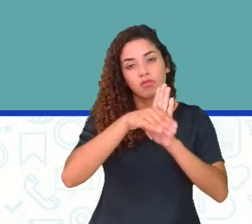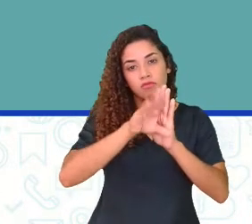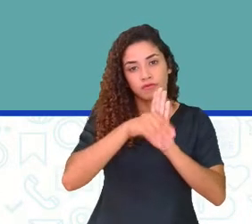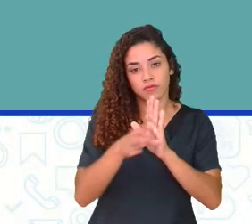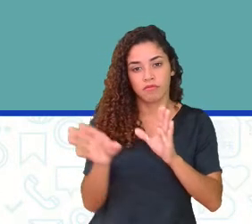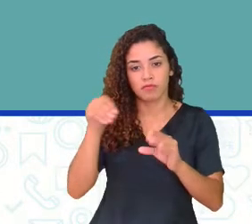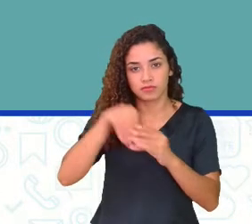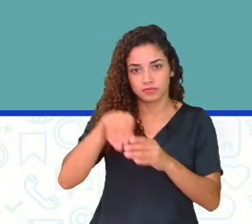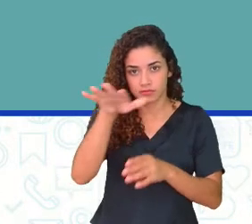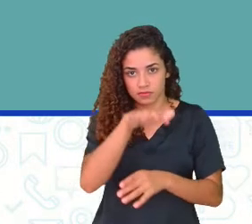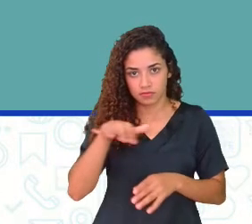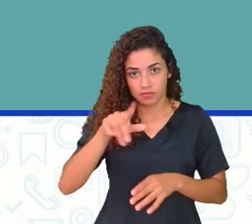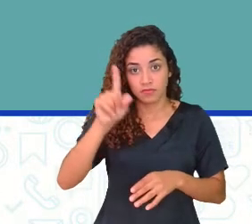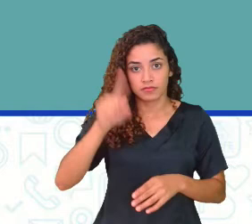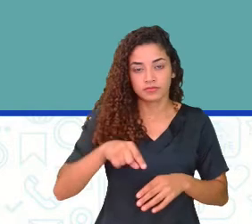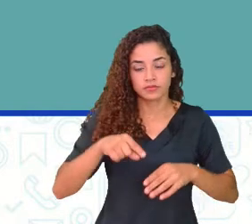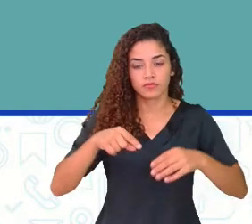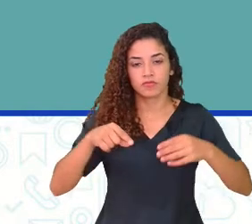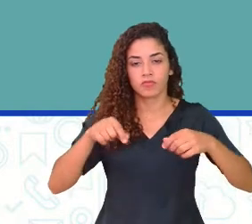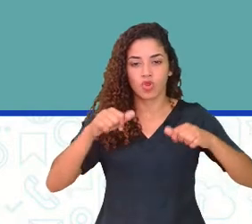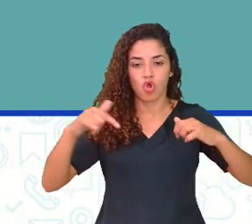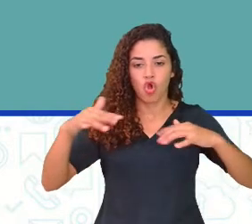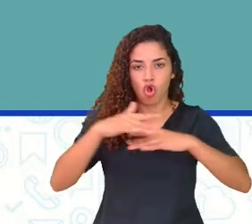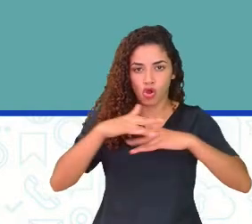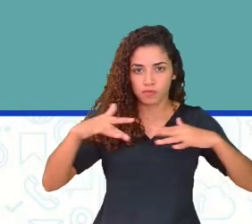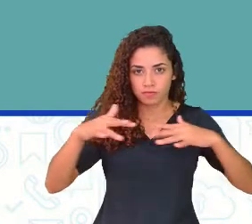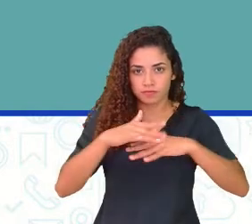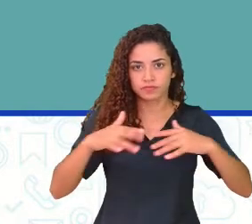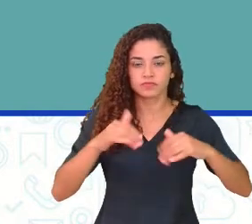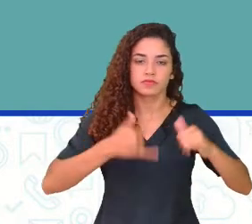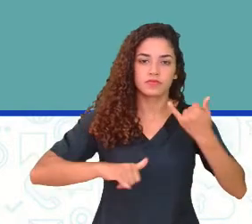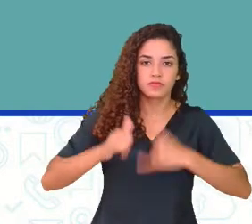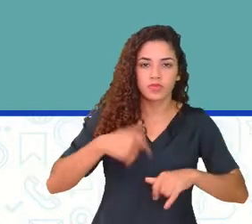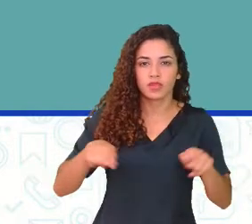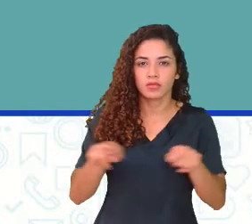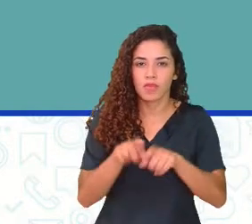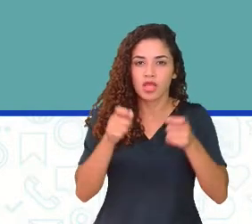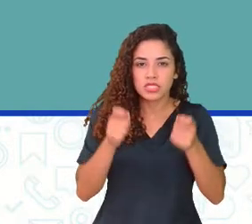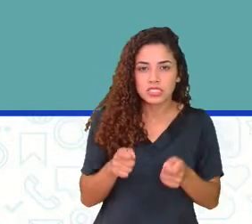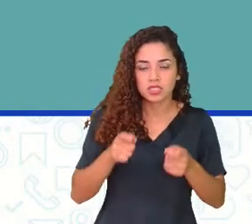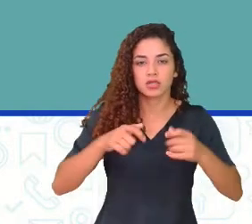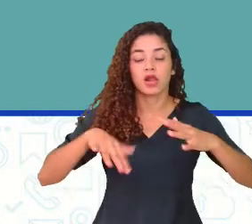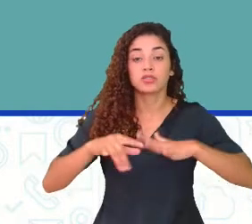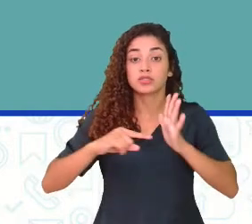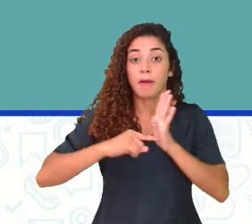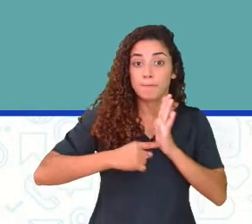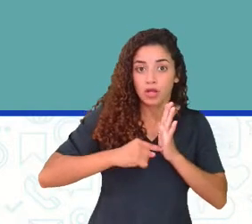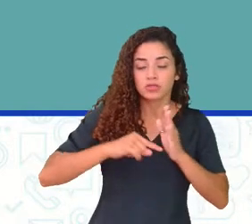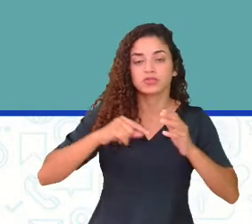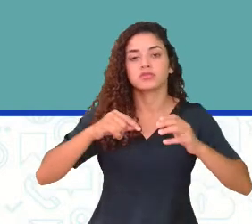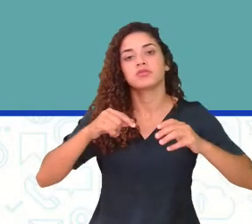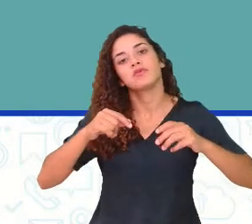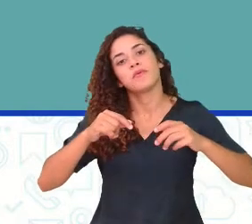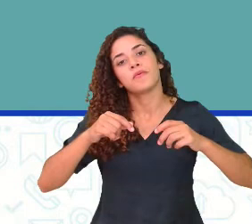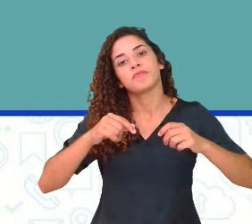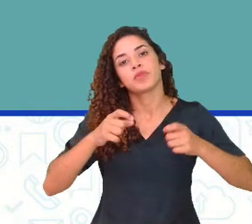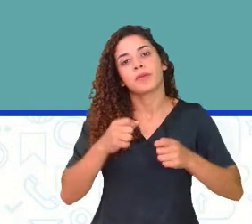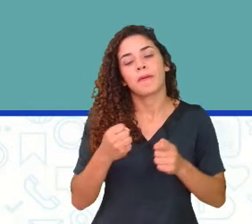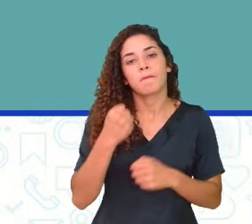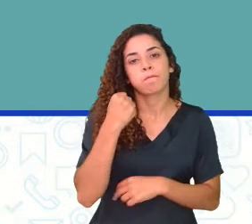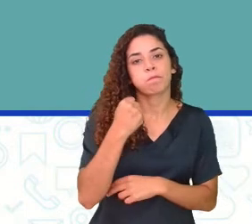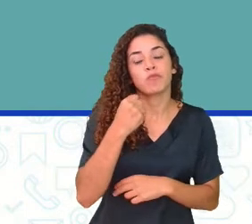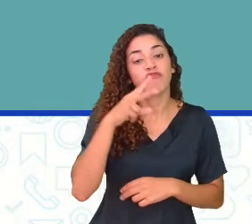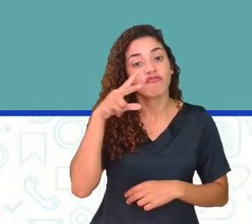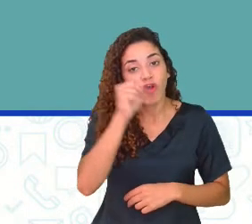nessa área são corrente elétrica, resistência elétrica, potência elétrica. Então, tudo isso